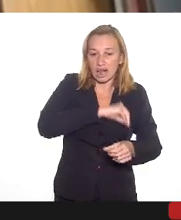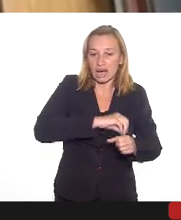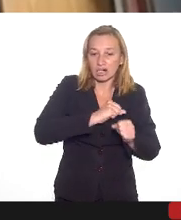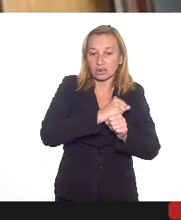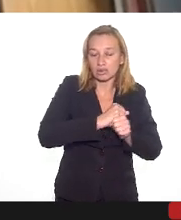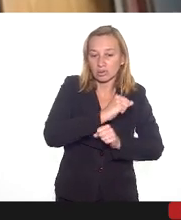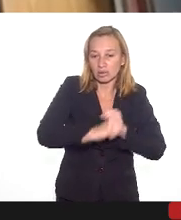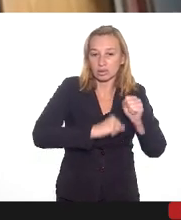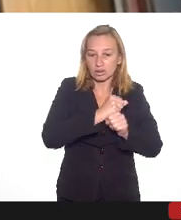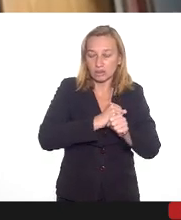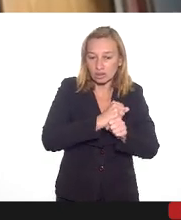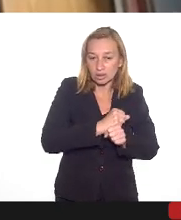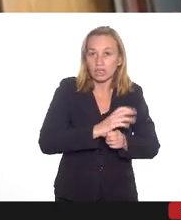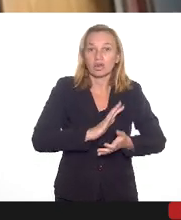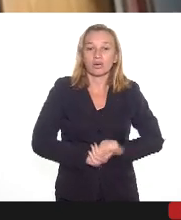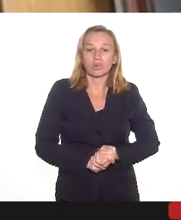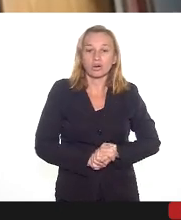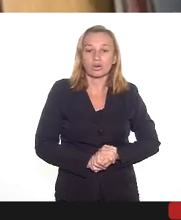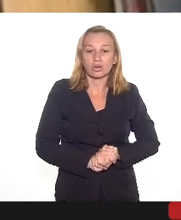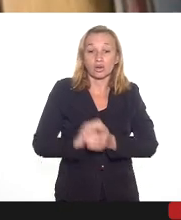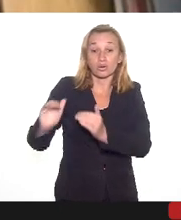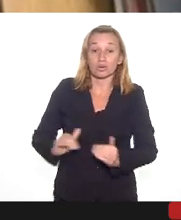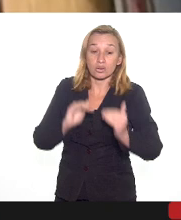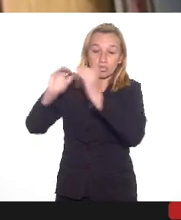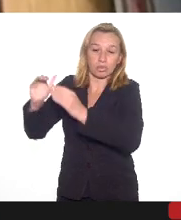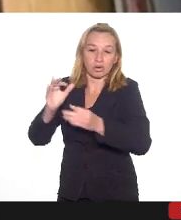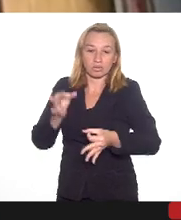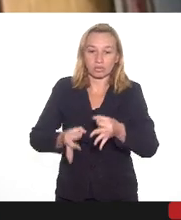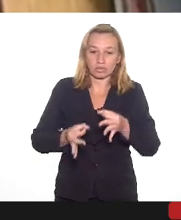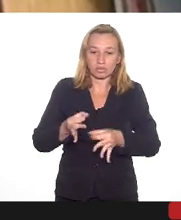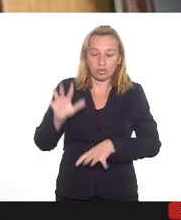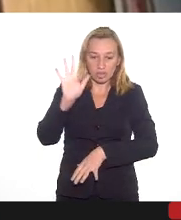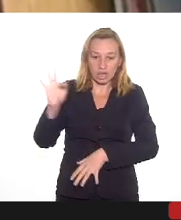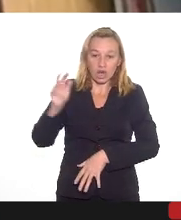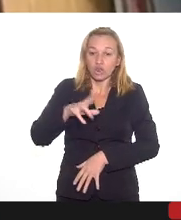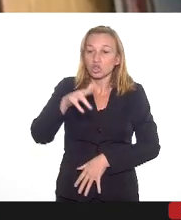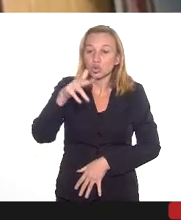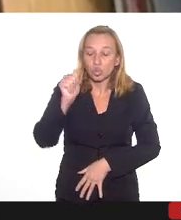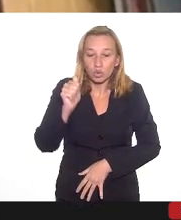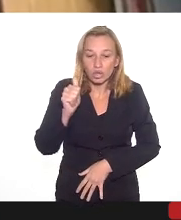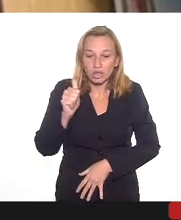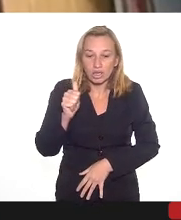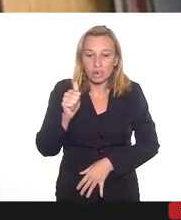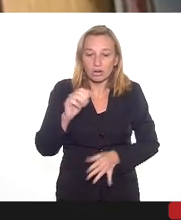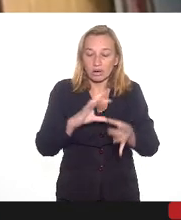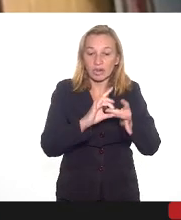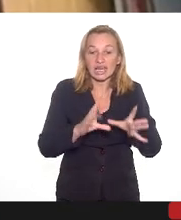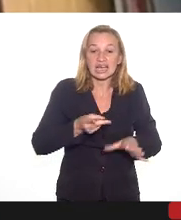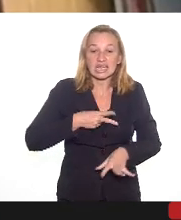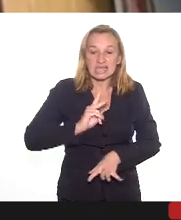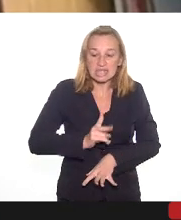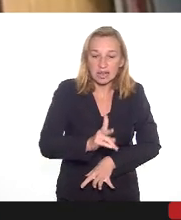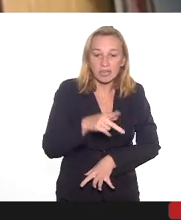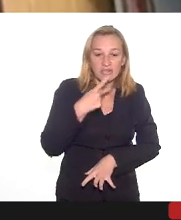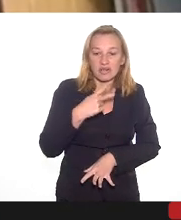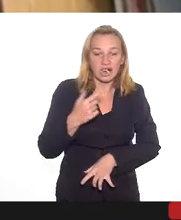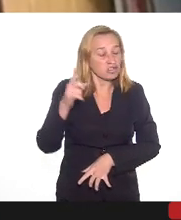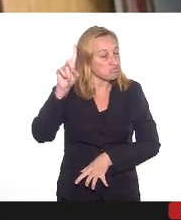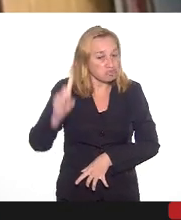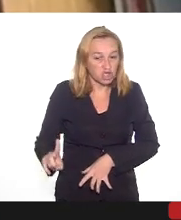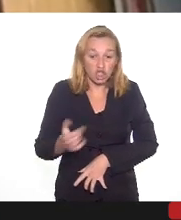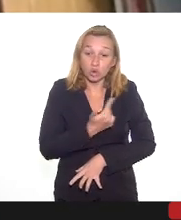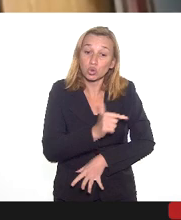recomposição das perdas inflacionárias, o Supremo nunca deu concretude a esse dispositivo. O Supremo sempre disse que não havia um direito